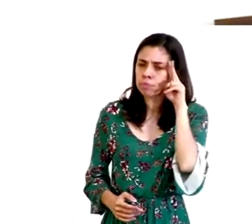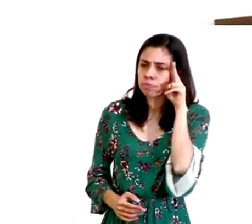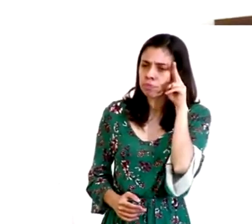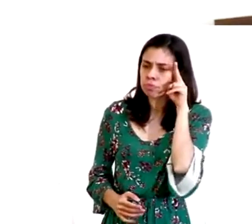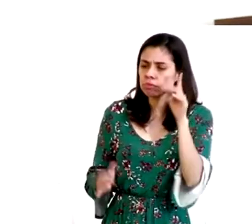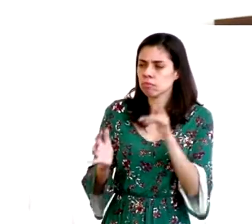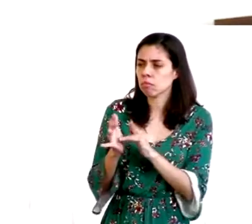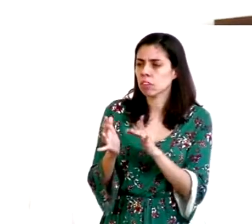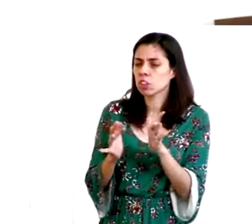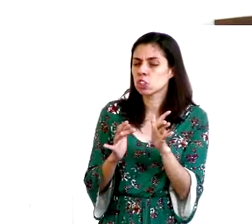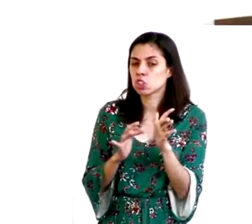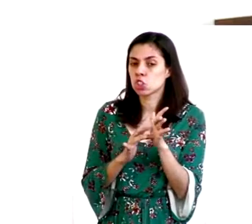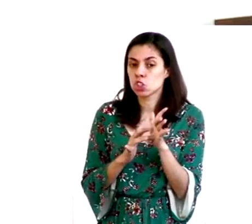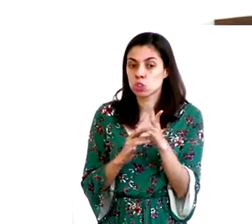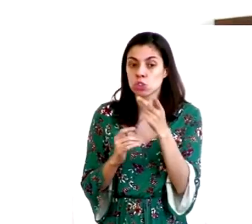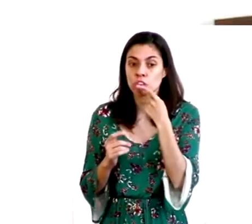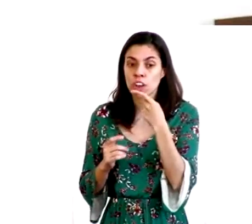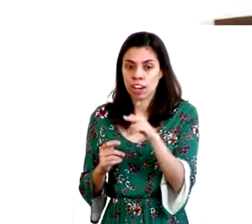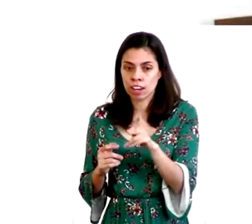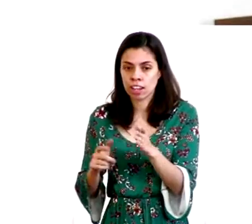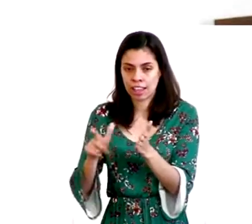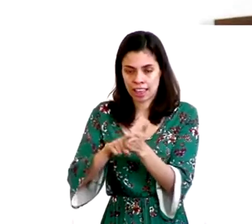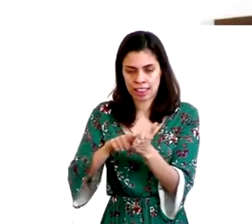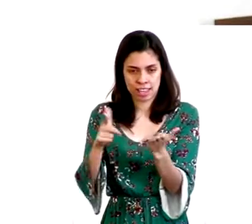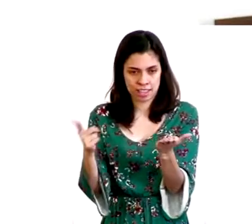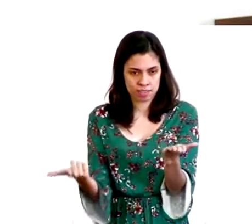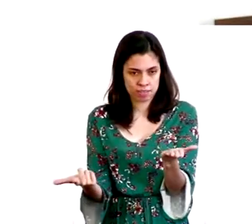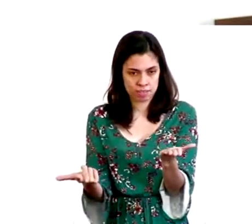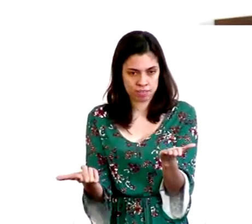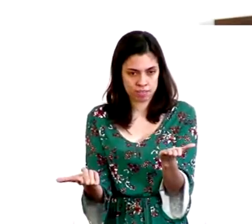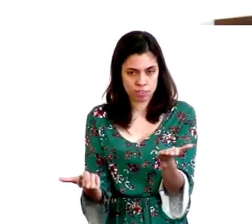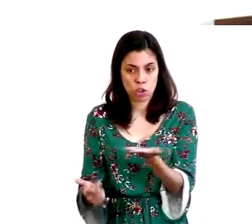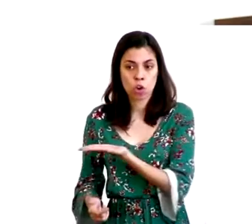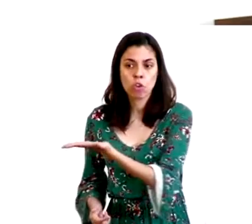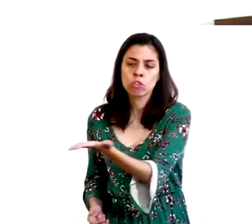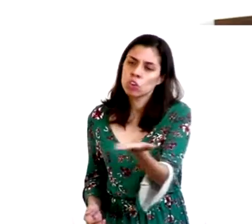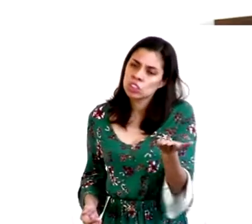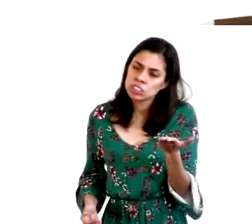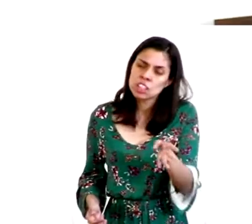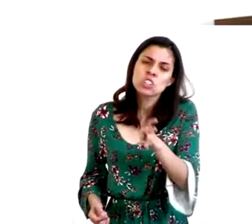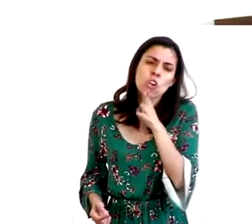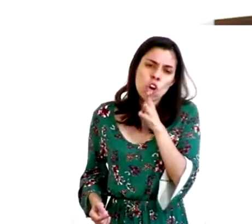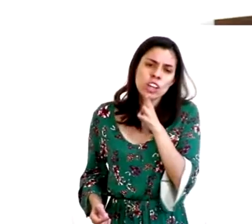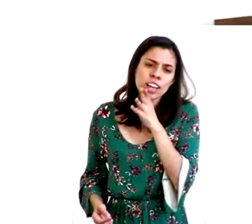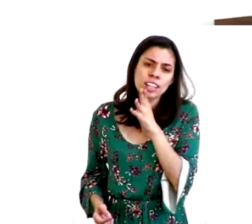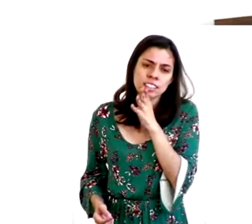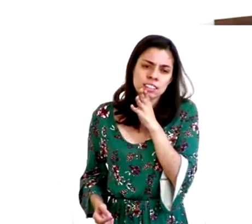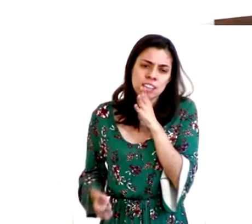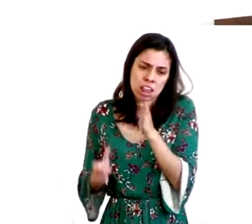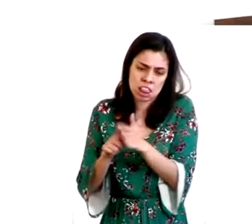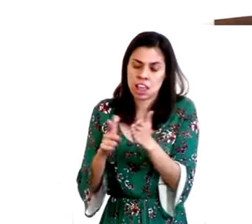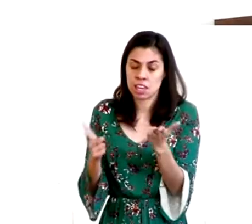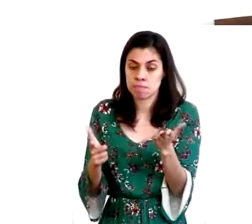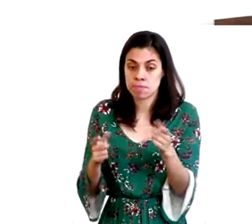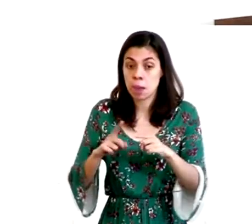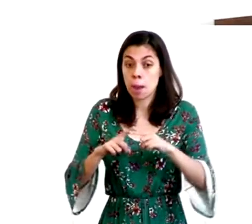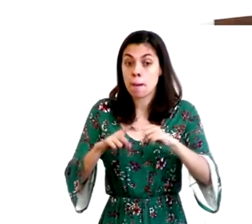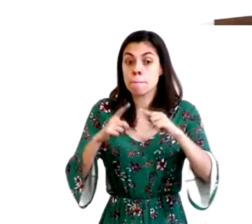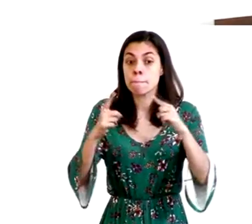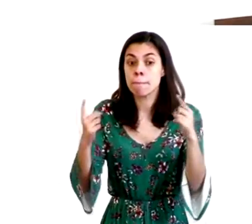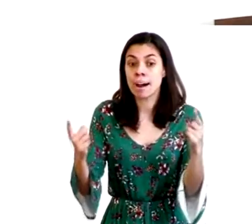diz: vocês ouviram o que foi dito. E aí ele diz: eu, porém, vos